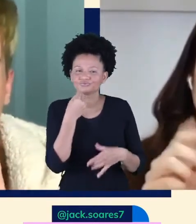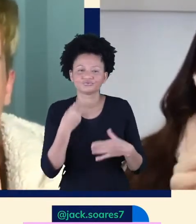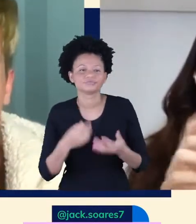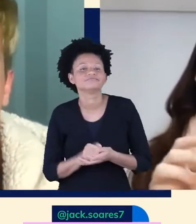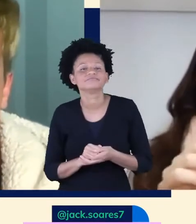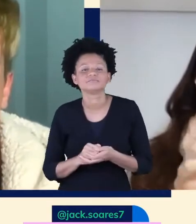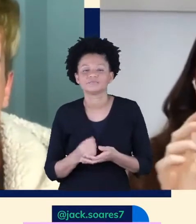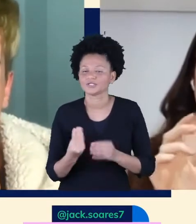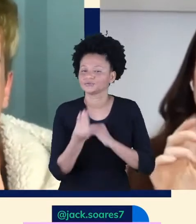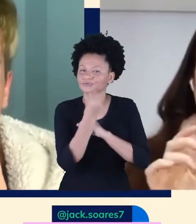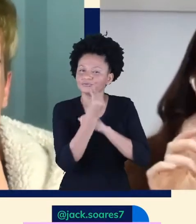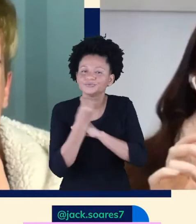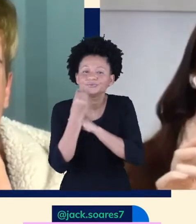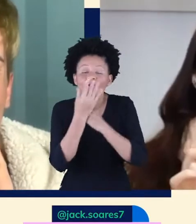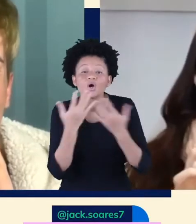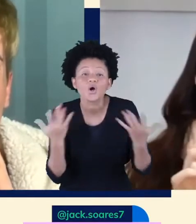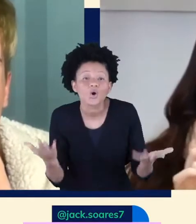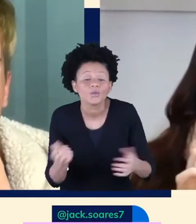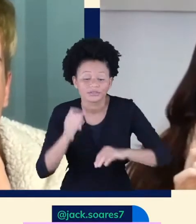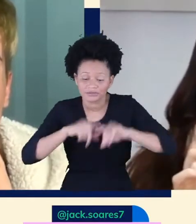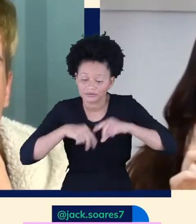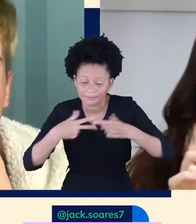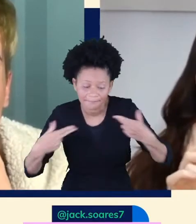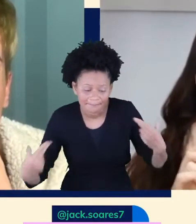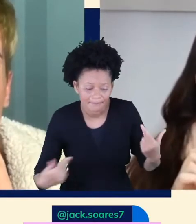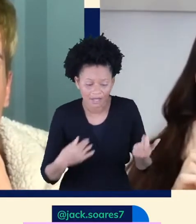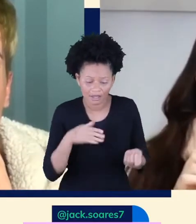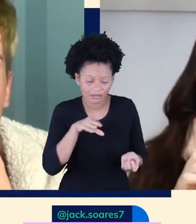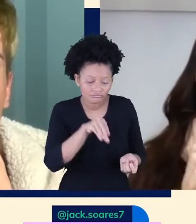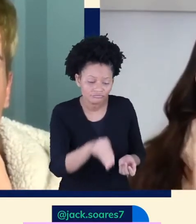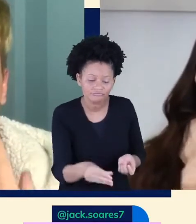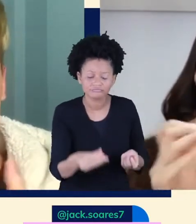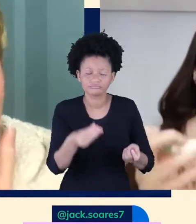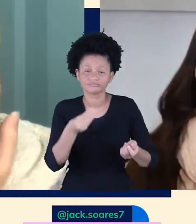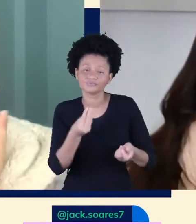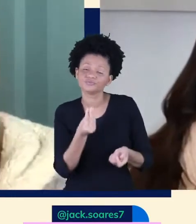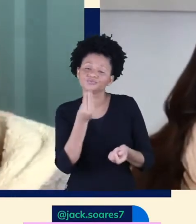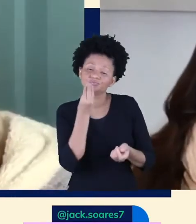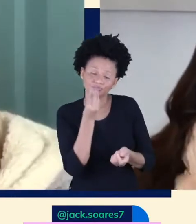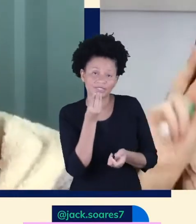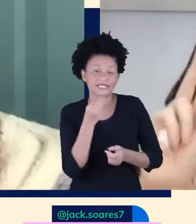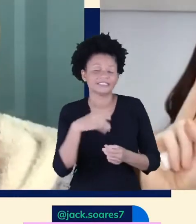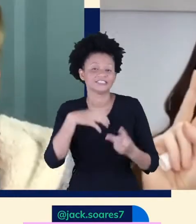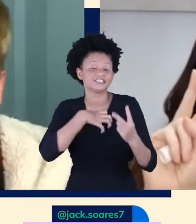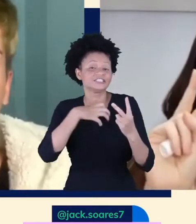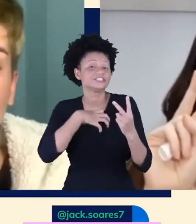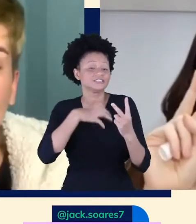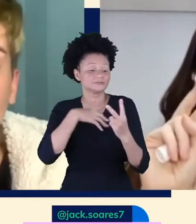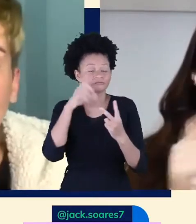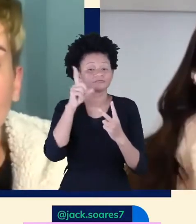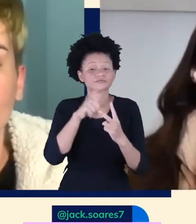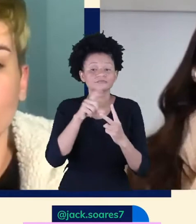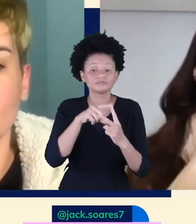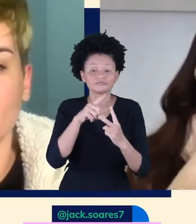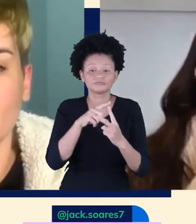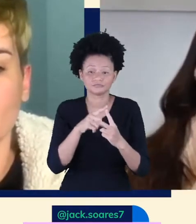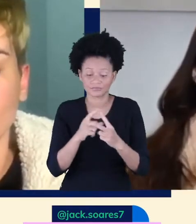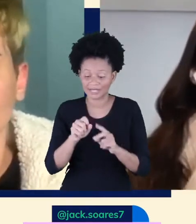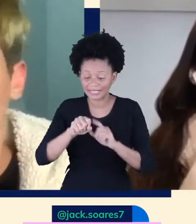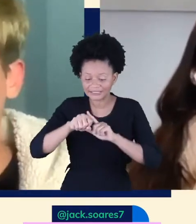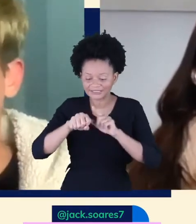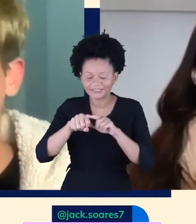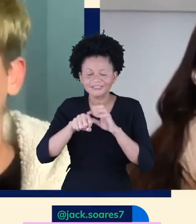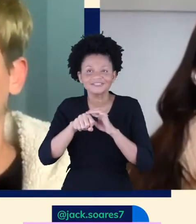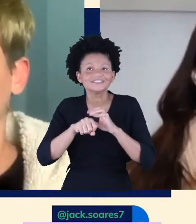minha manteiga de cacau. Quando a criança pega um objeto e coloca na boca, tá? Quando ela coloca a mãozinha, ela tem duas sensações. A